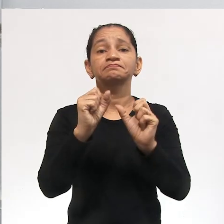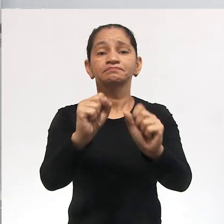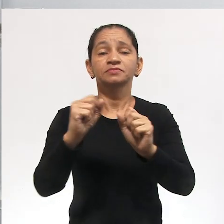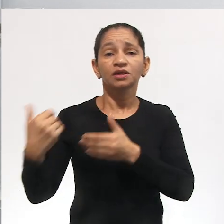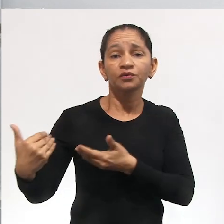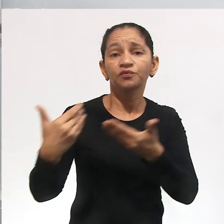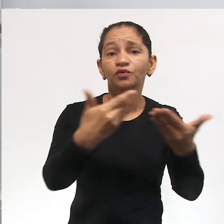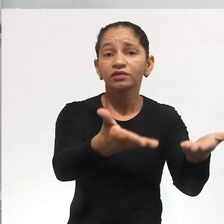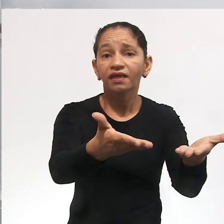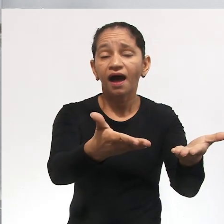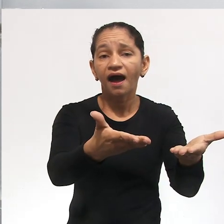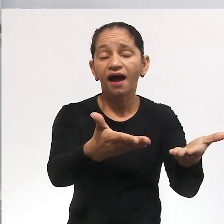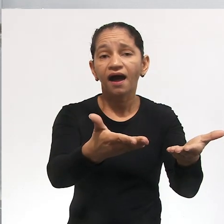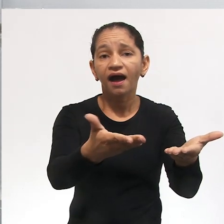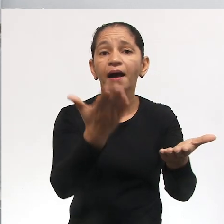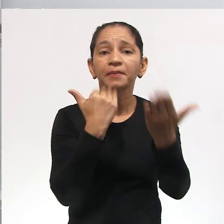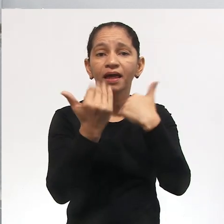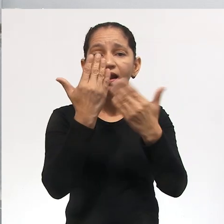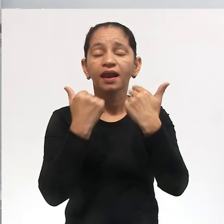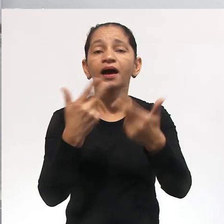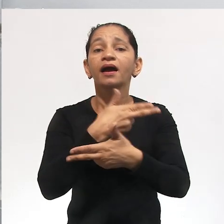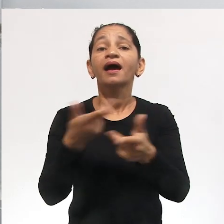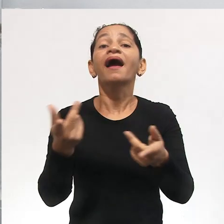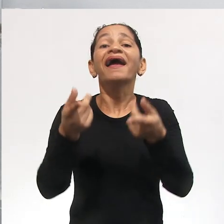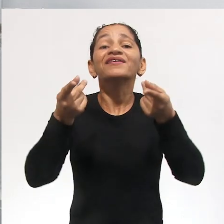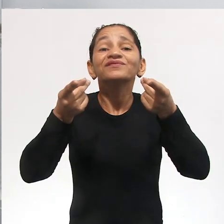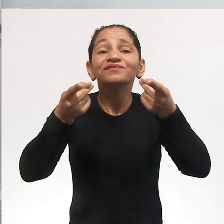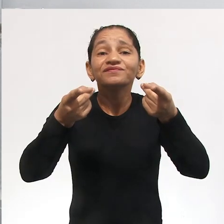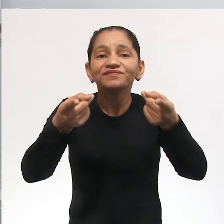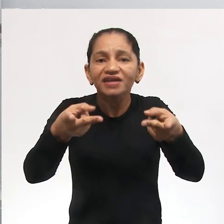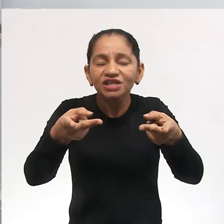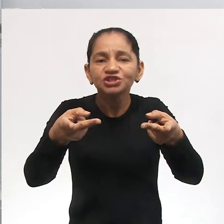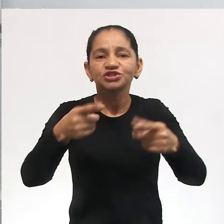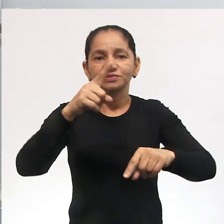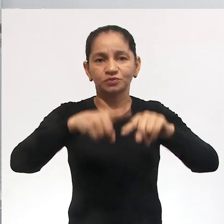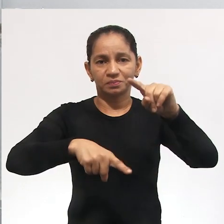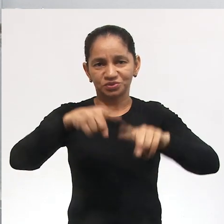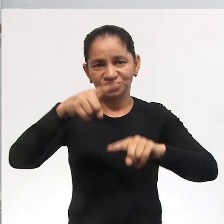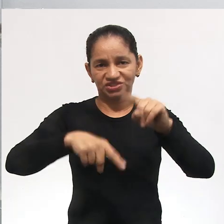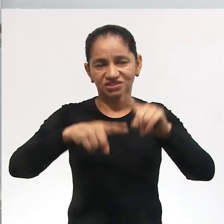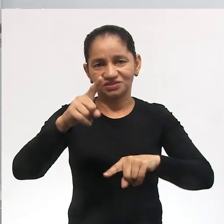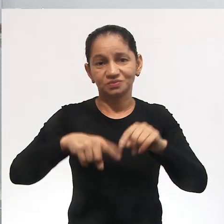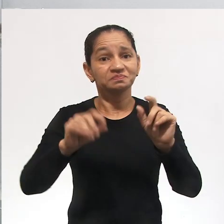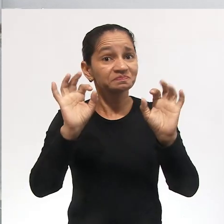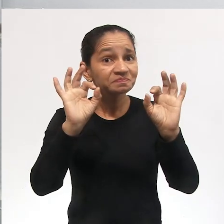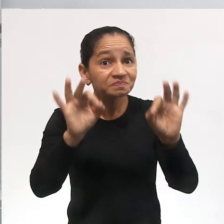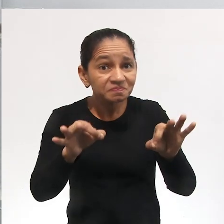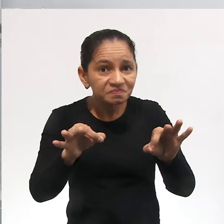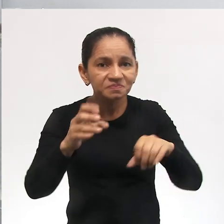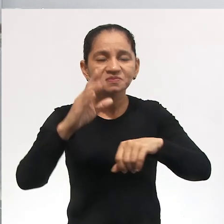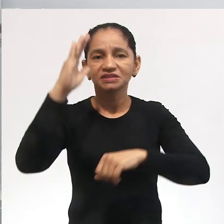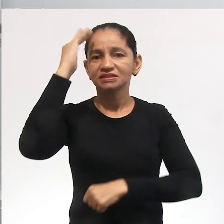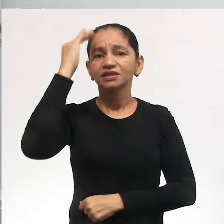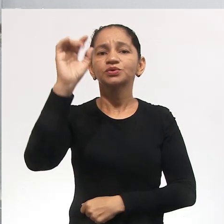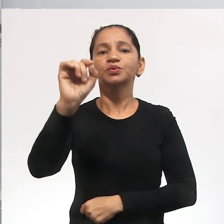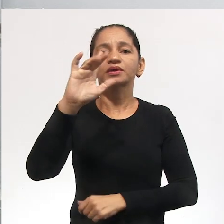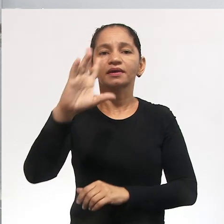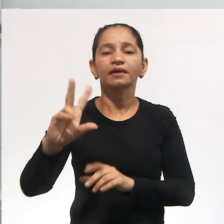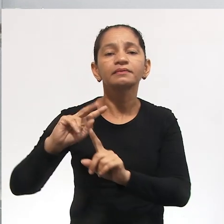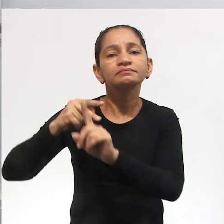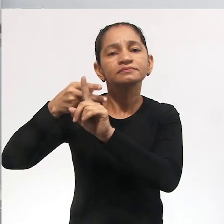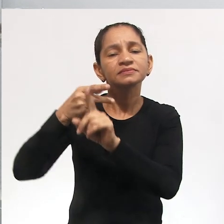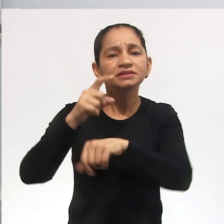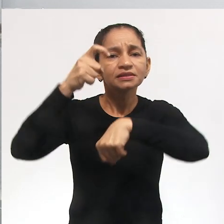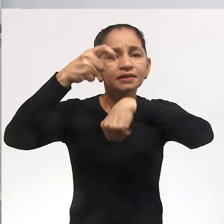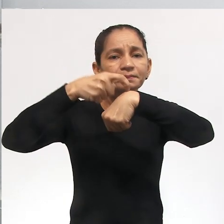outra pessoa é o fenômeno da venda, tá bom? Então a gente vende. No momento que a gente vende, a gente entende que pode, naquele momento, a